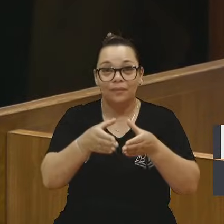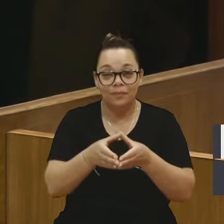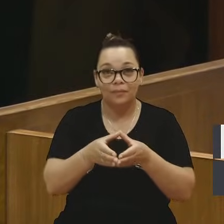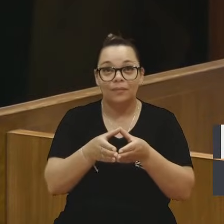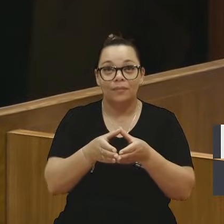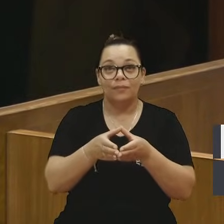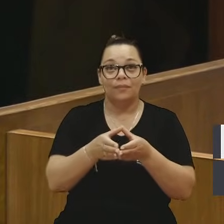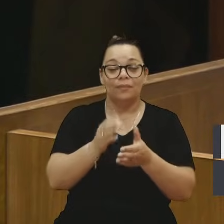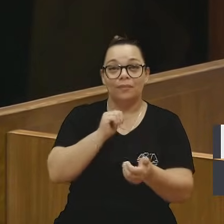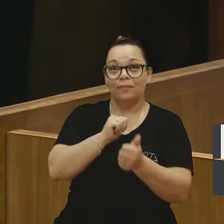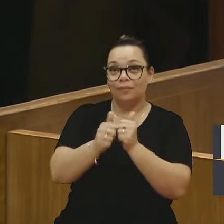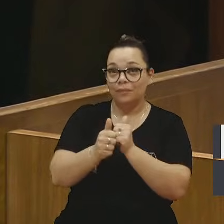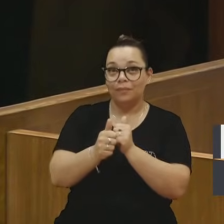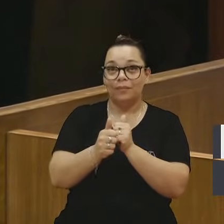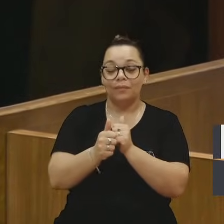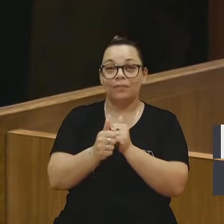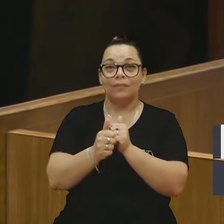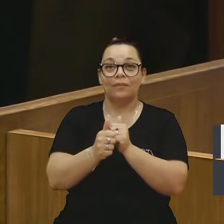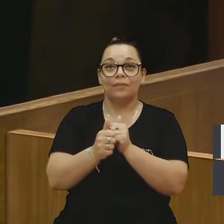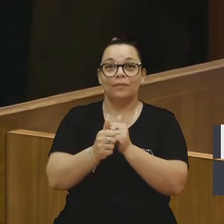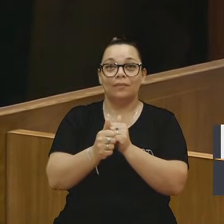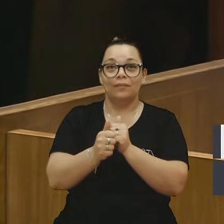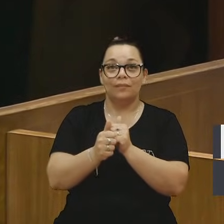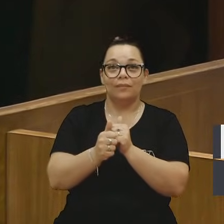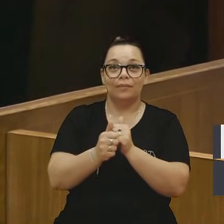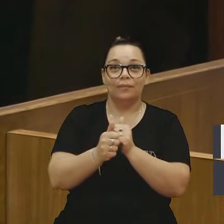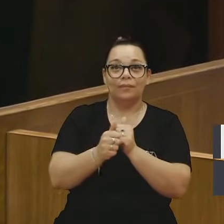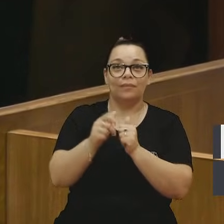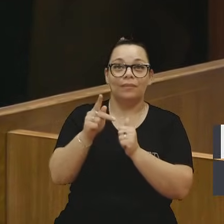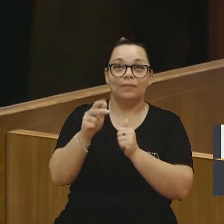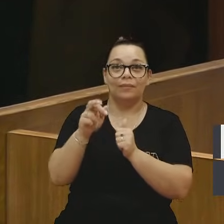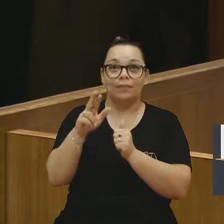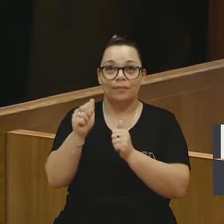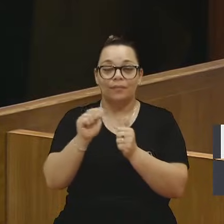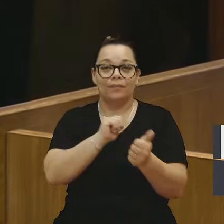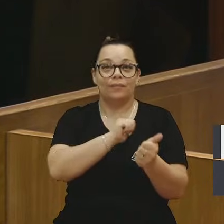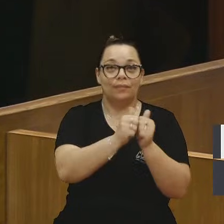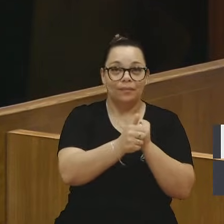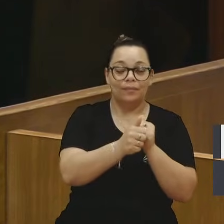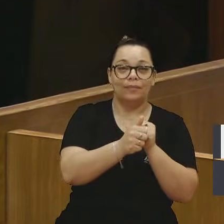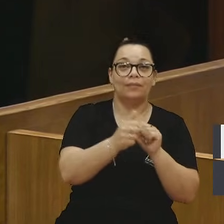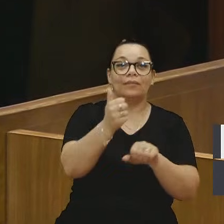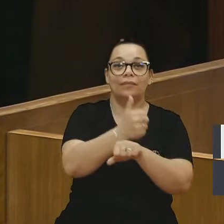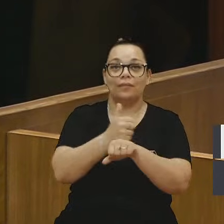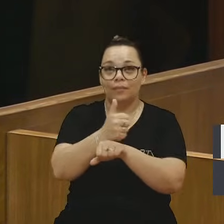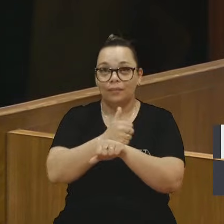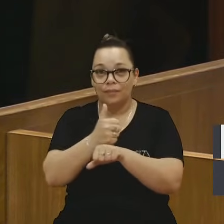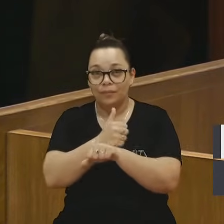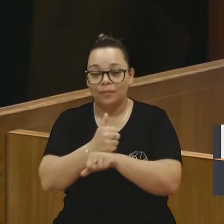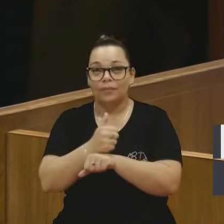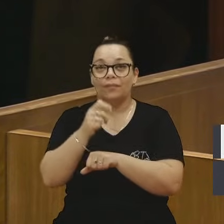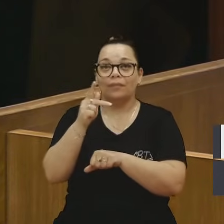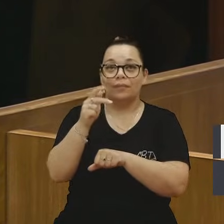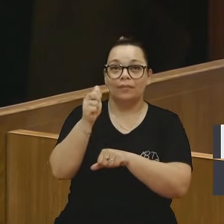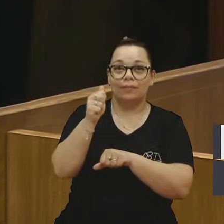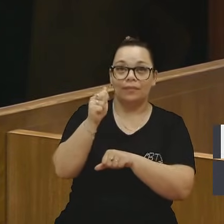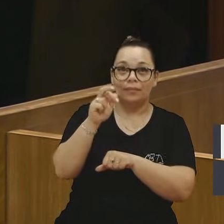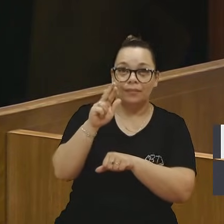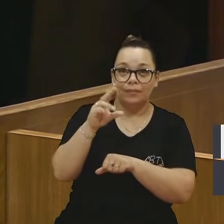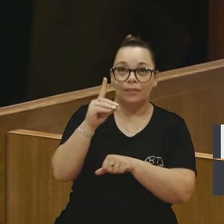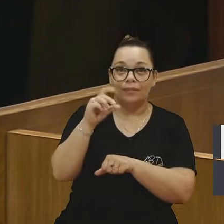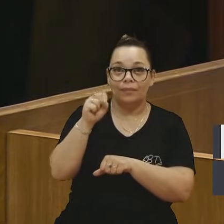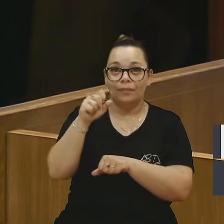Desporto, os atletas, os para-atletas, os profissionais do esporte e do paradesporto, profissionais